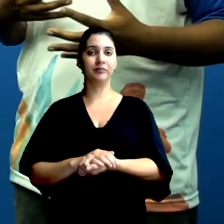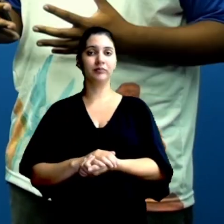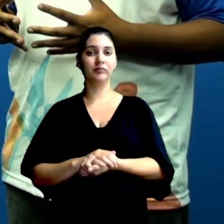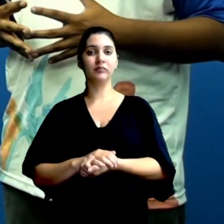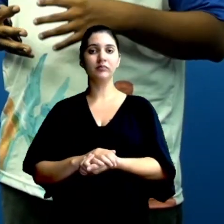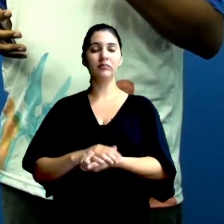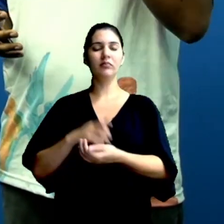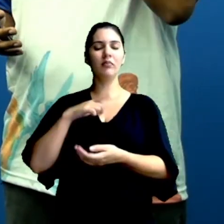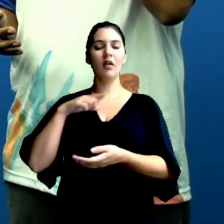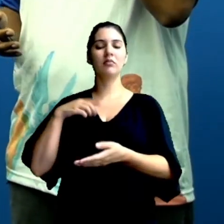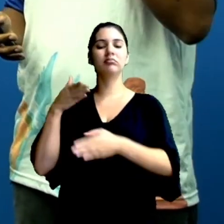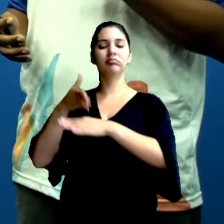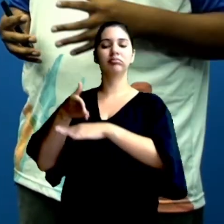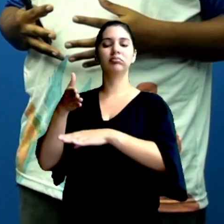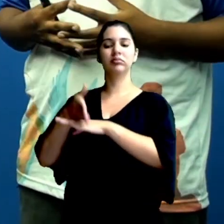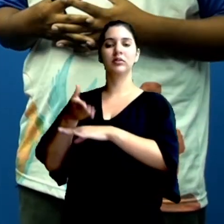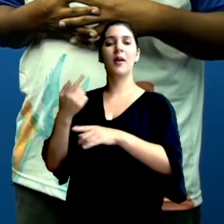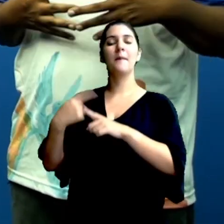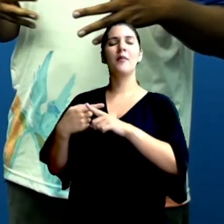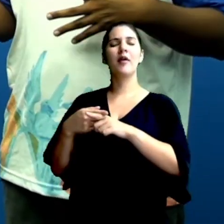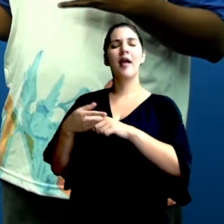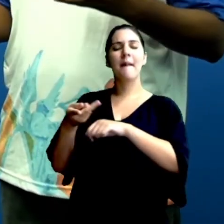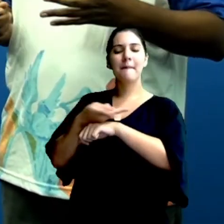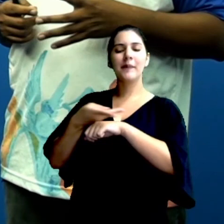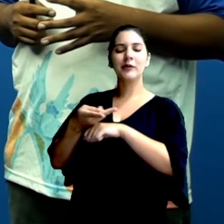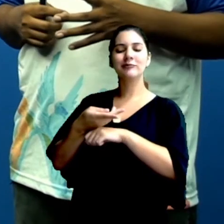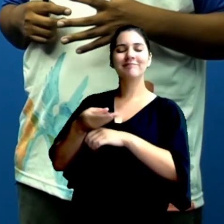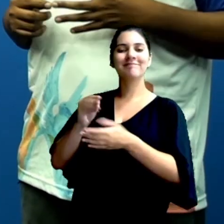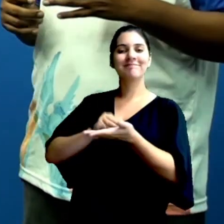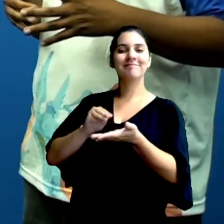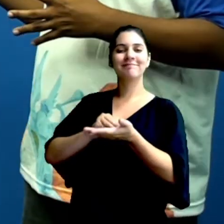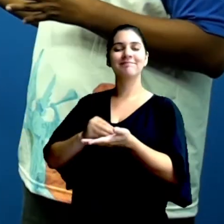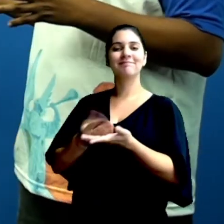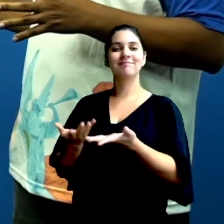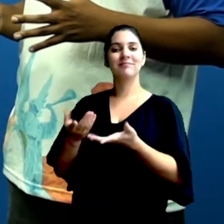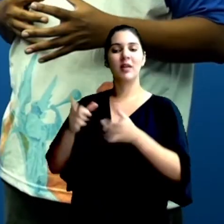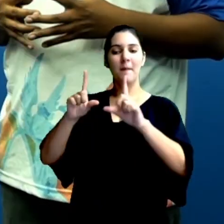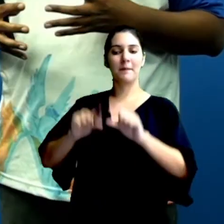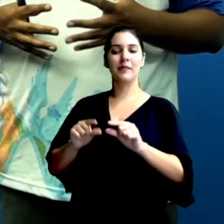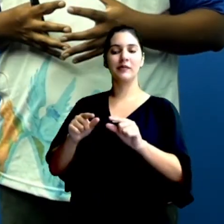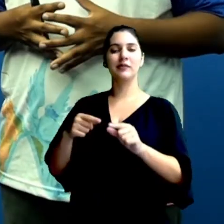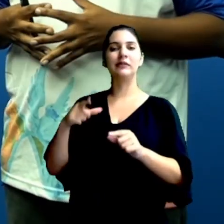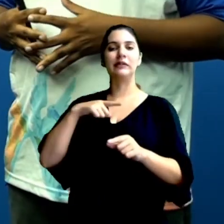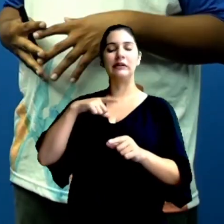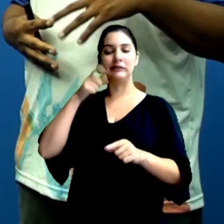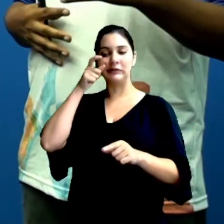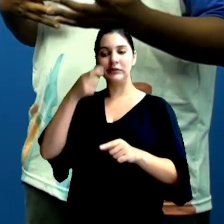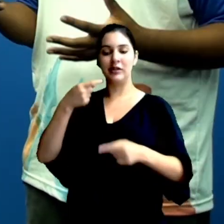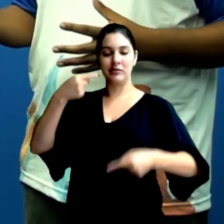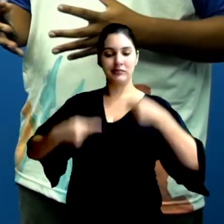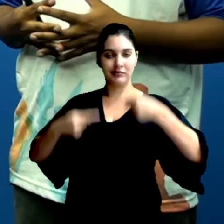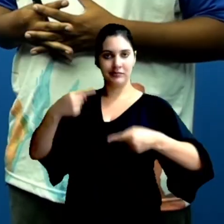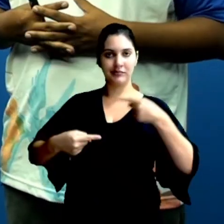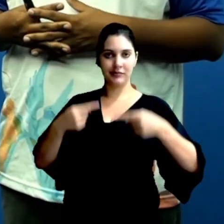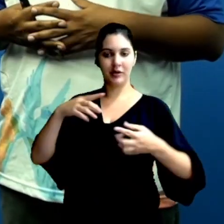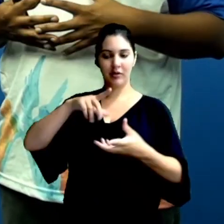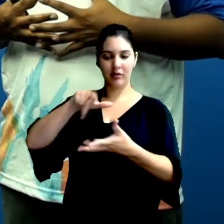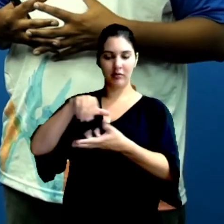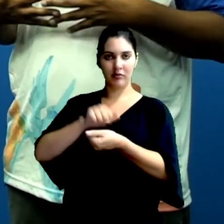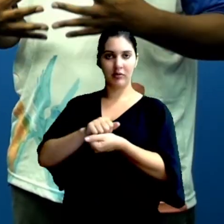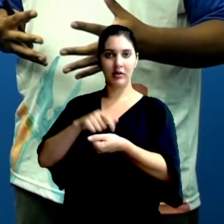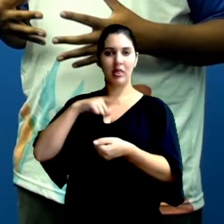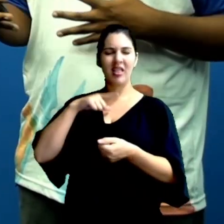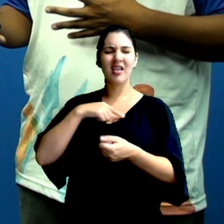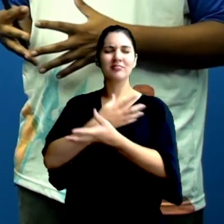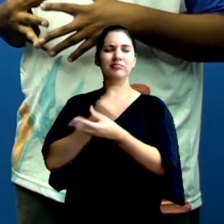um acesso, né, a esse recurso que é tão escasso. Então, há muito interesse geopolítico nessa região. Inclusive, isso gera muitas